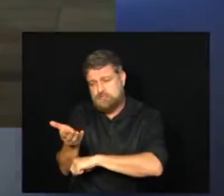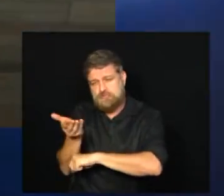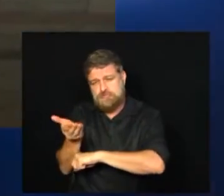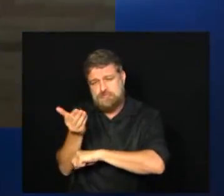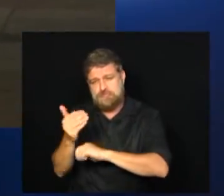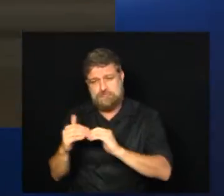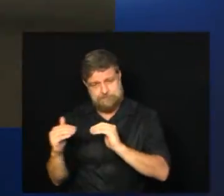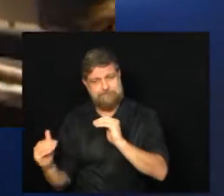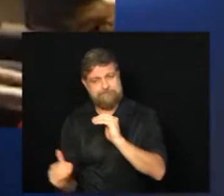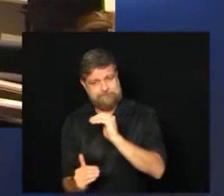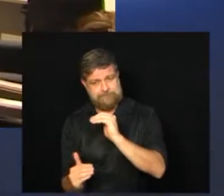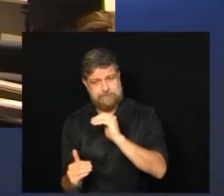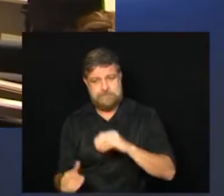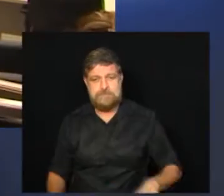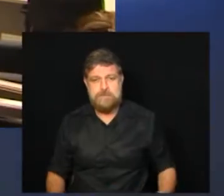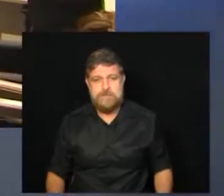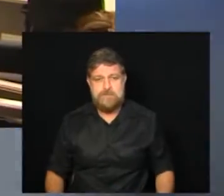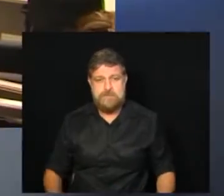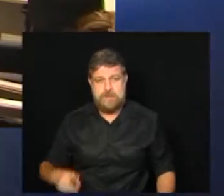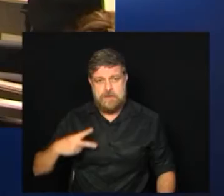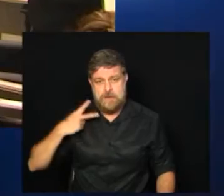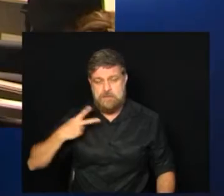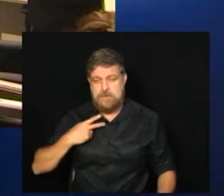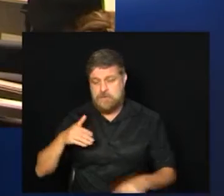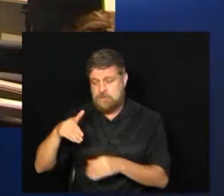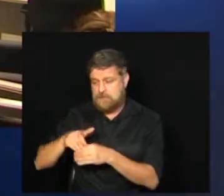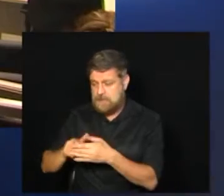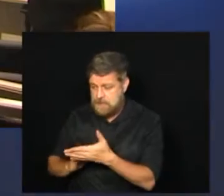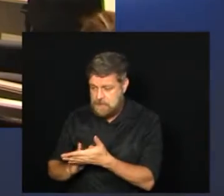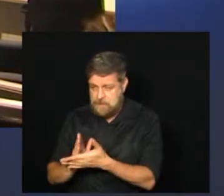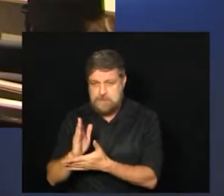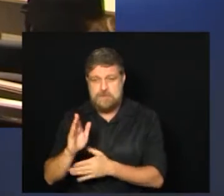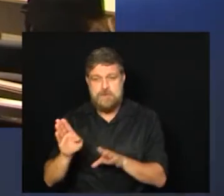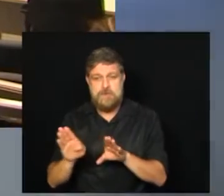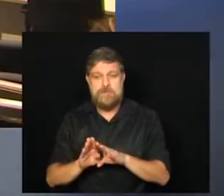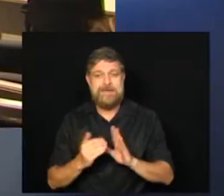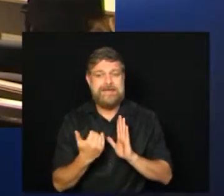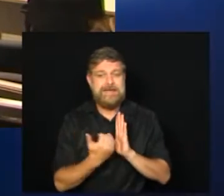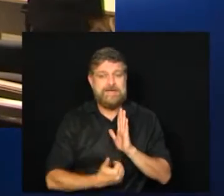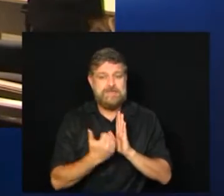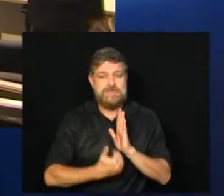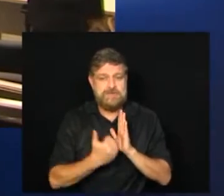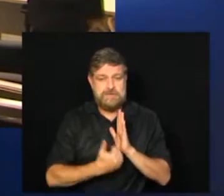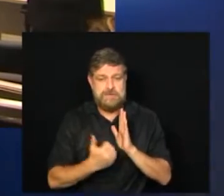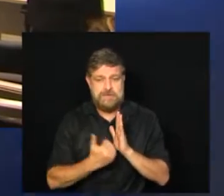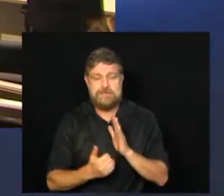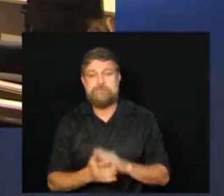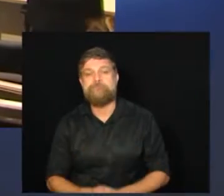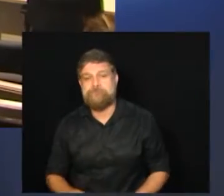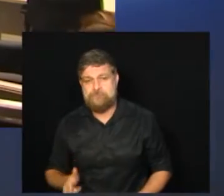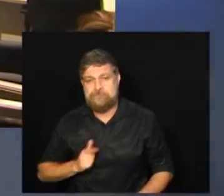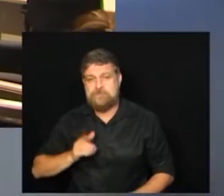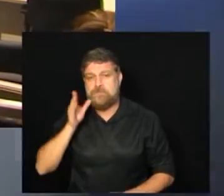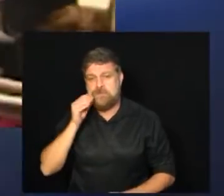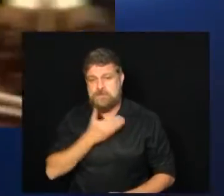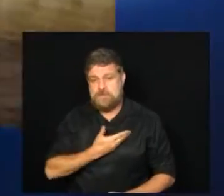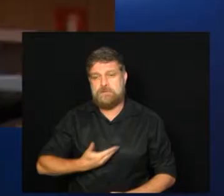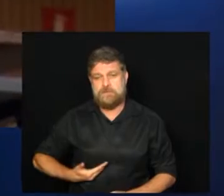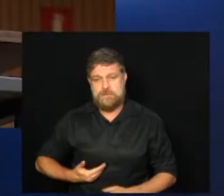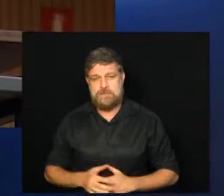vulnerabilidade social. Vereadores também aprovam aumento dos descontos da folha de pagamento do servidor